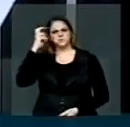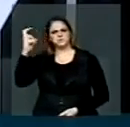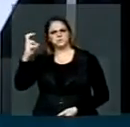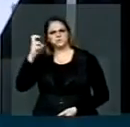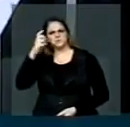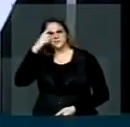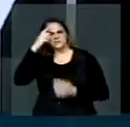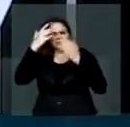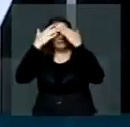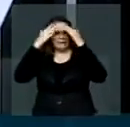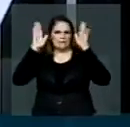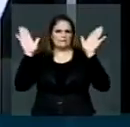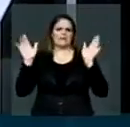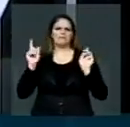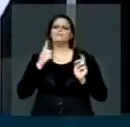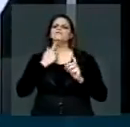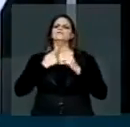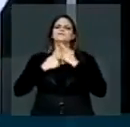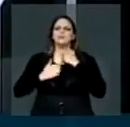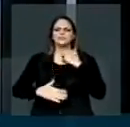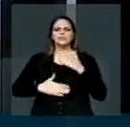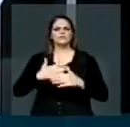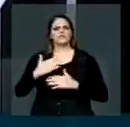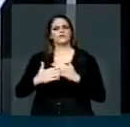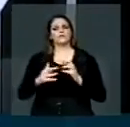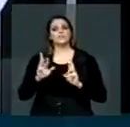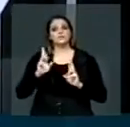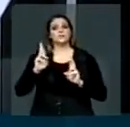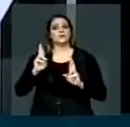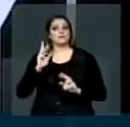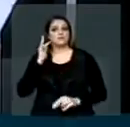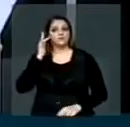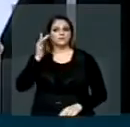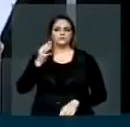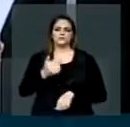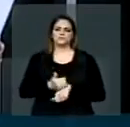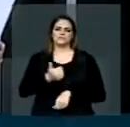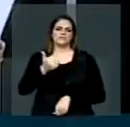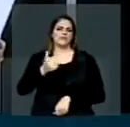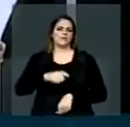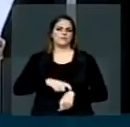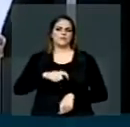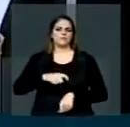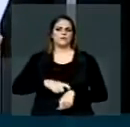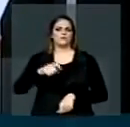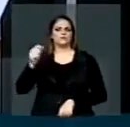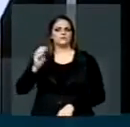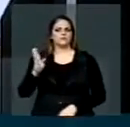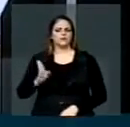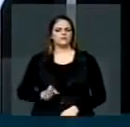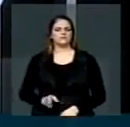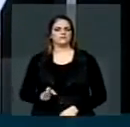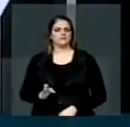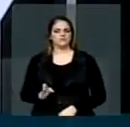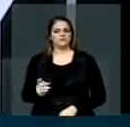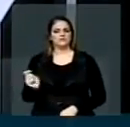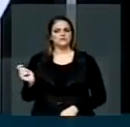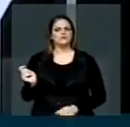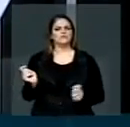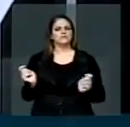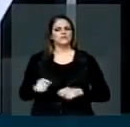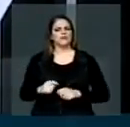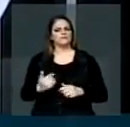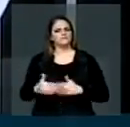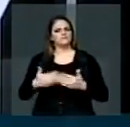aberta e a vontade de crescer, a esperança de que o Brasil possa ingressar numa nova fase de crescimento virtuoso, com mais independência